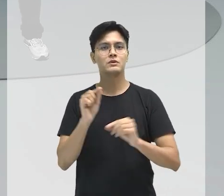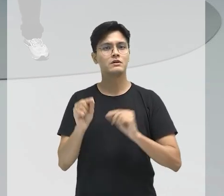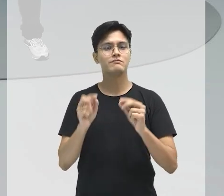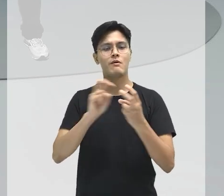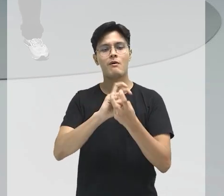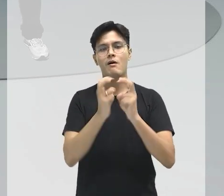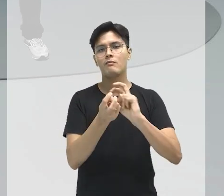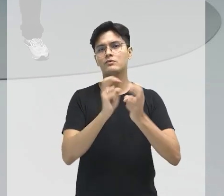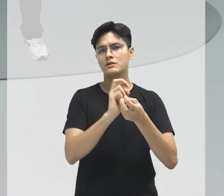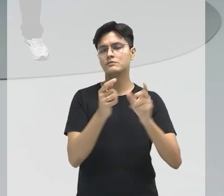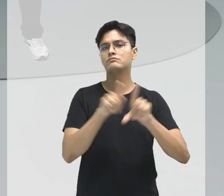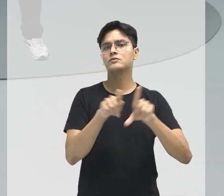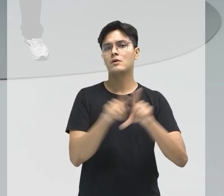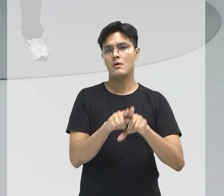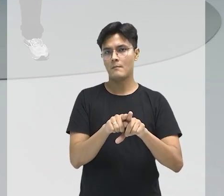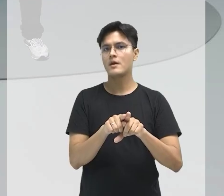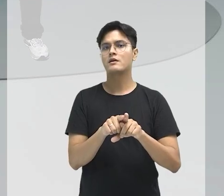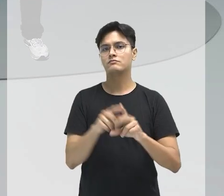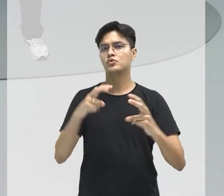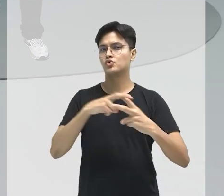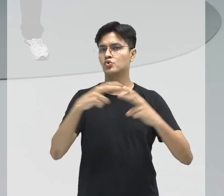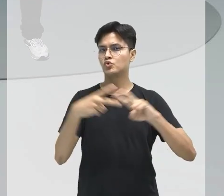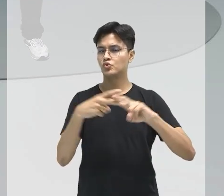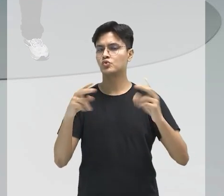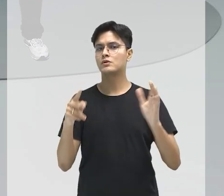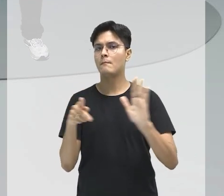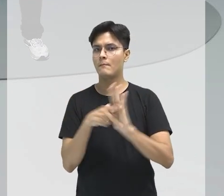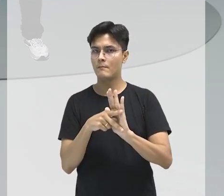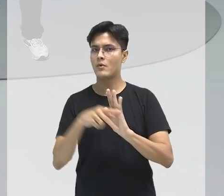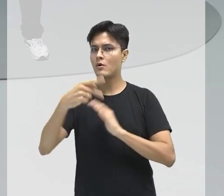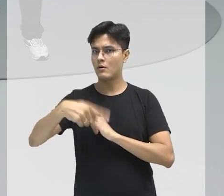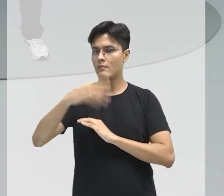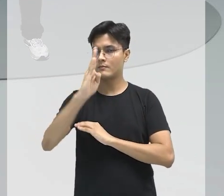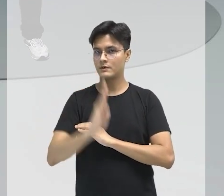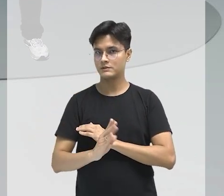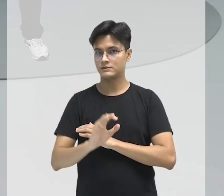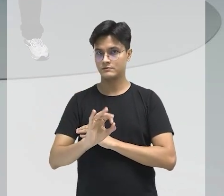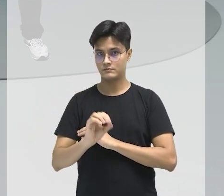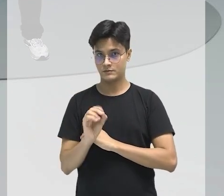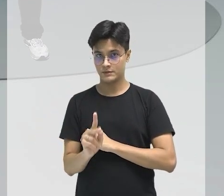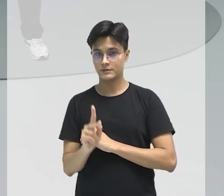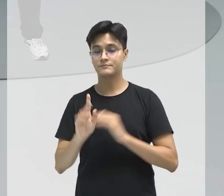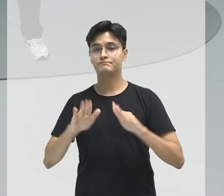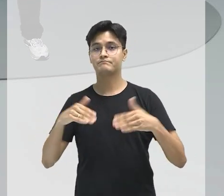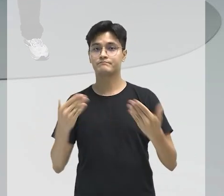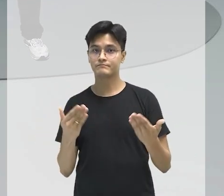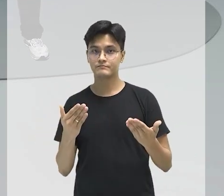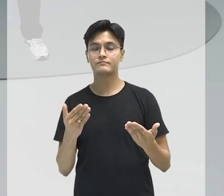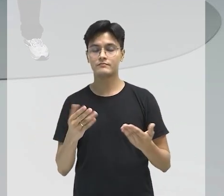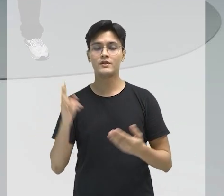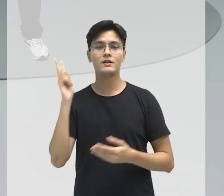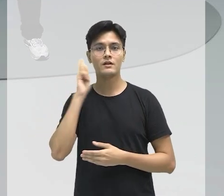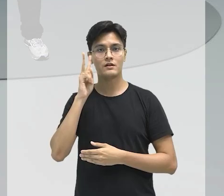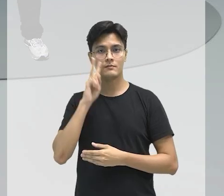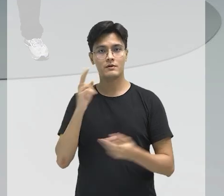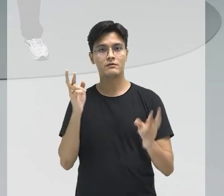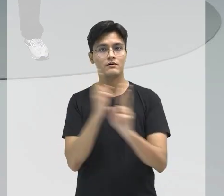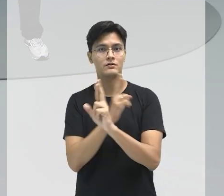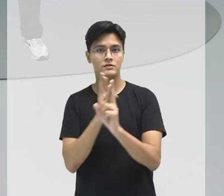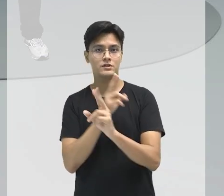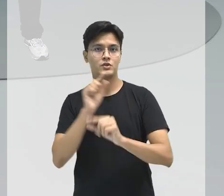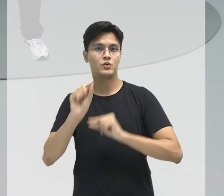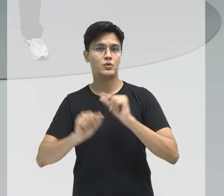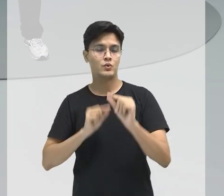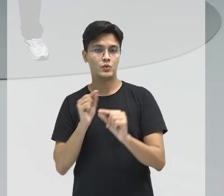a capoeira, que é outra luta genuinamente brasileira. Ok, gente? Então, ó, só para a gente reforçar um pouquinho mais em